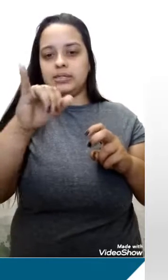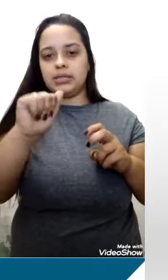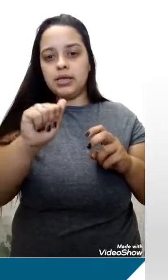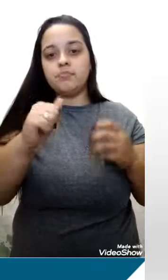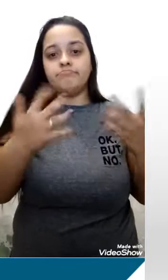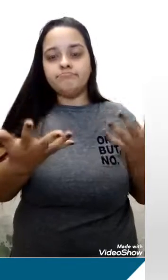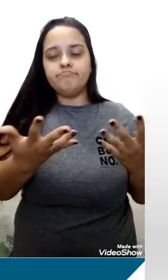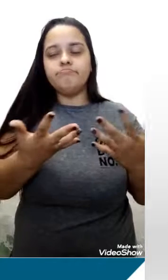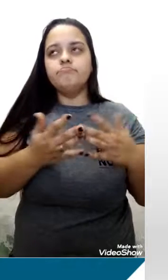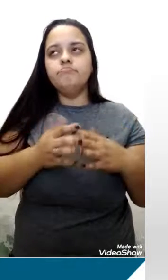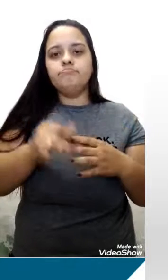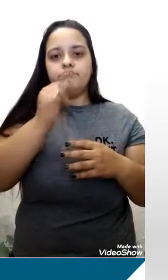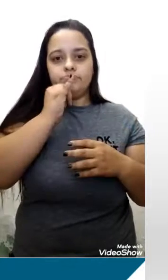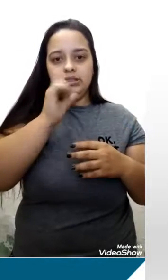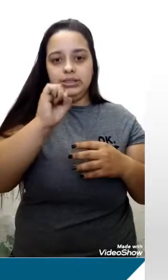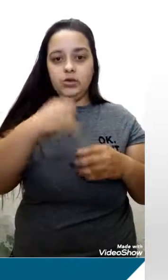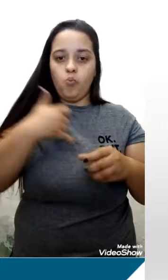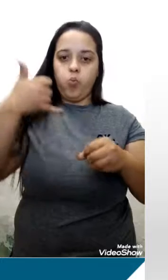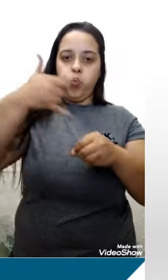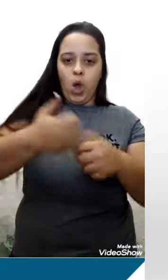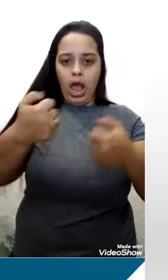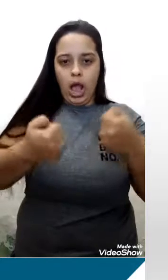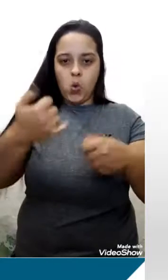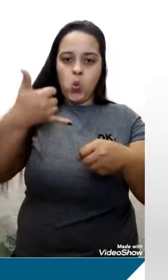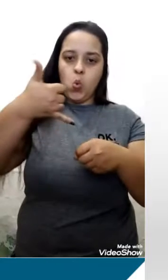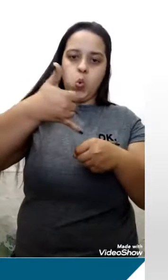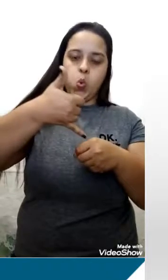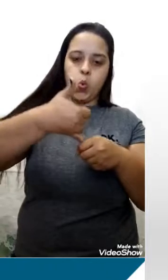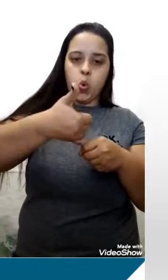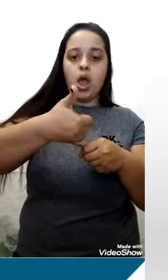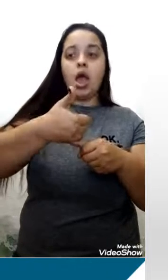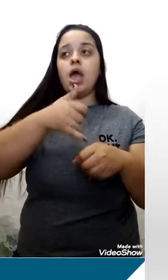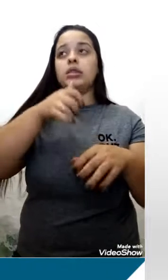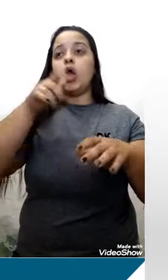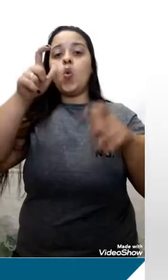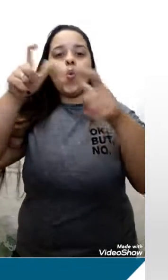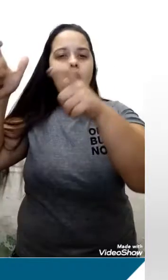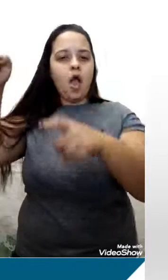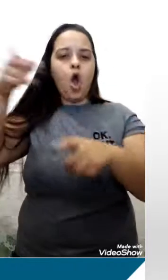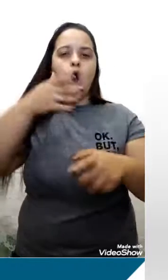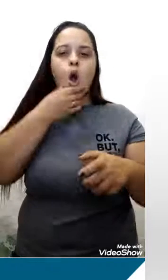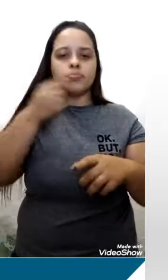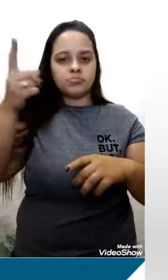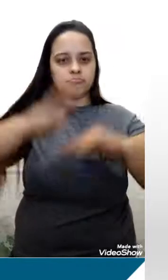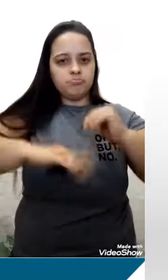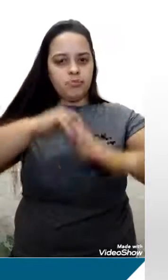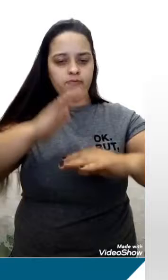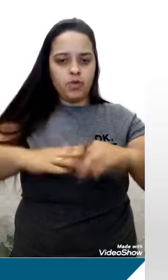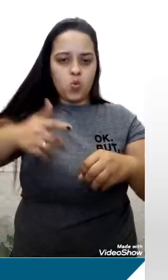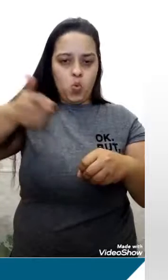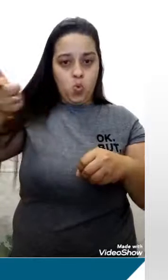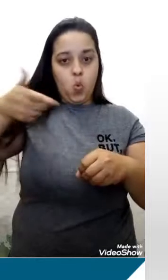potência. Vamos imaginar que para encher o tanque de um carro, num determinado posto de gasolina, o frentista